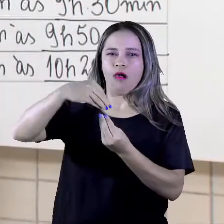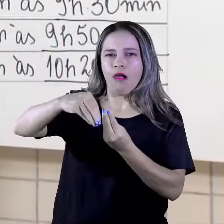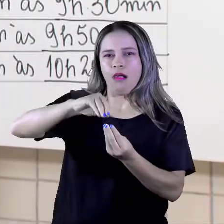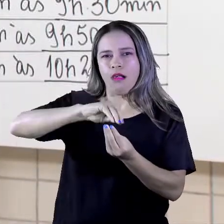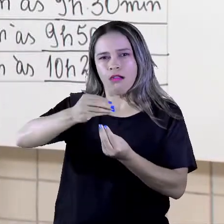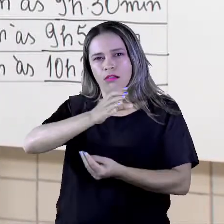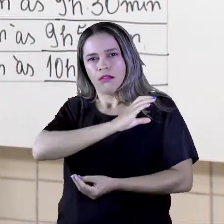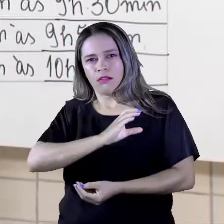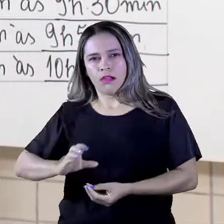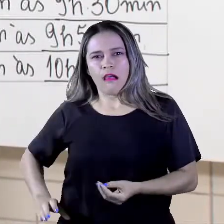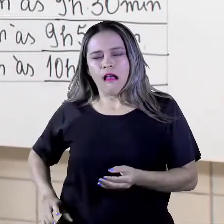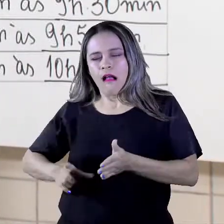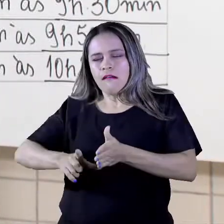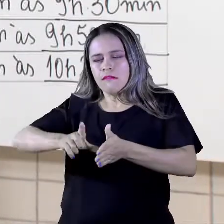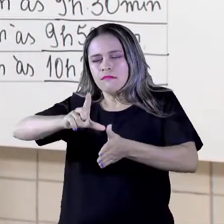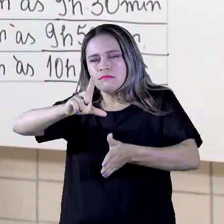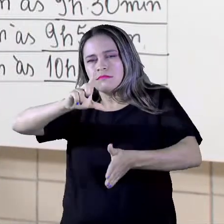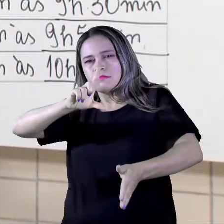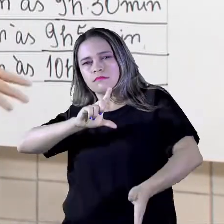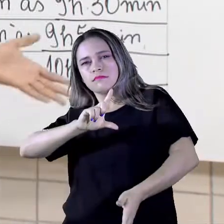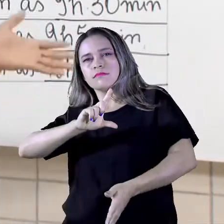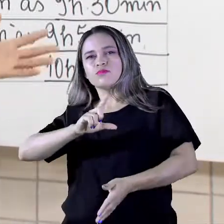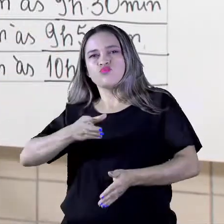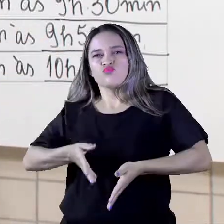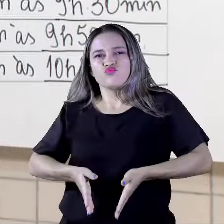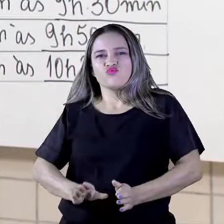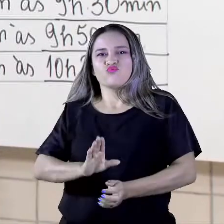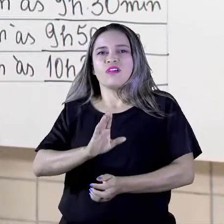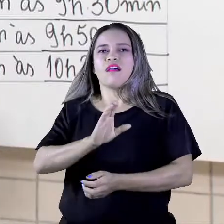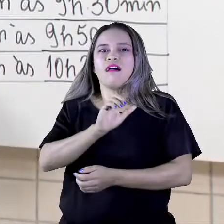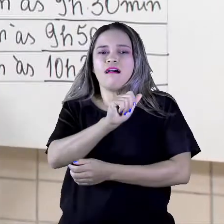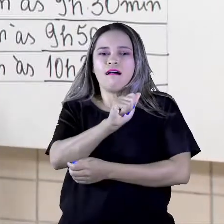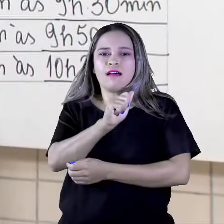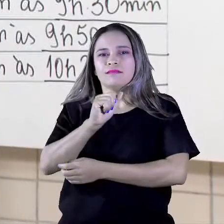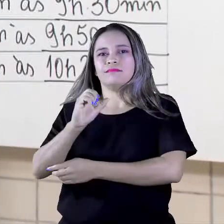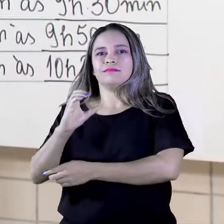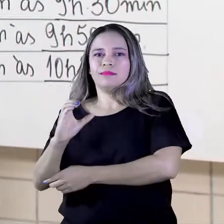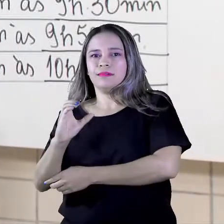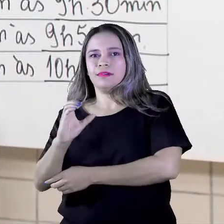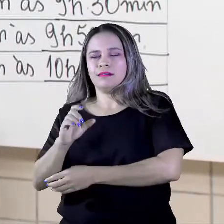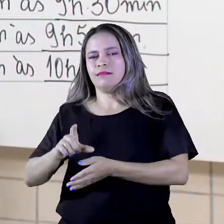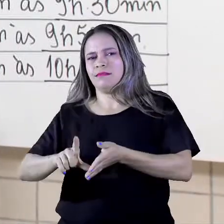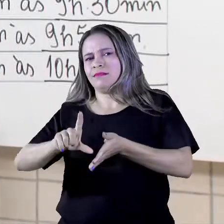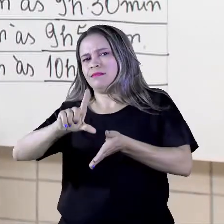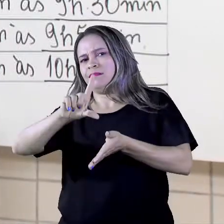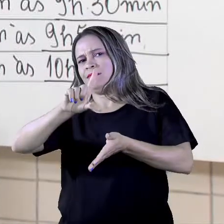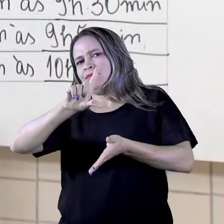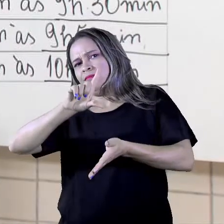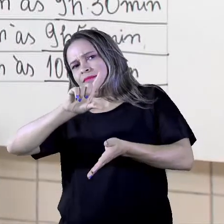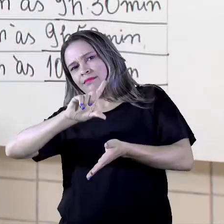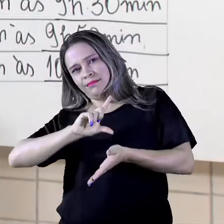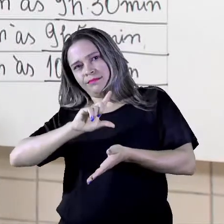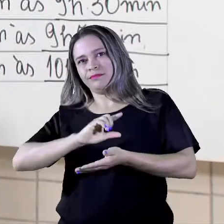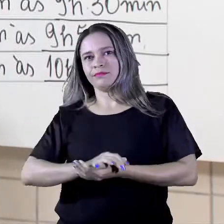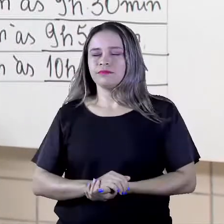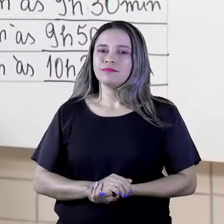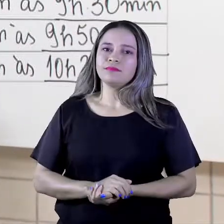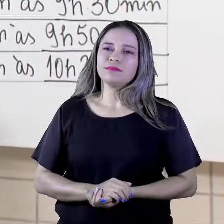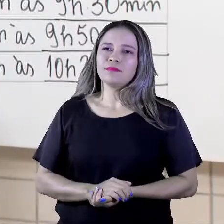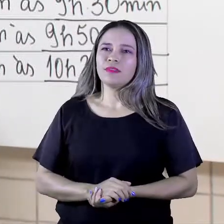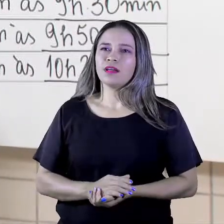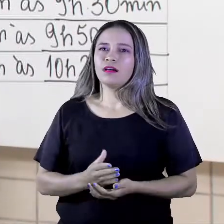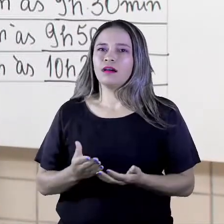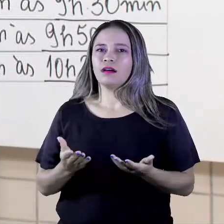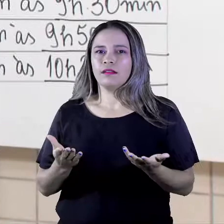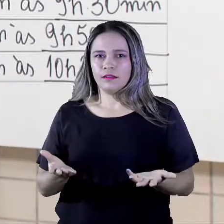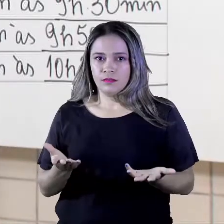nascimento de Cristo, há mais ou menos 600 anos antes do nascimento de Cristo, é onde se remonta